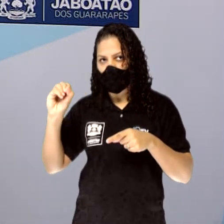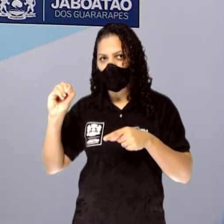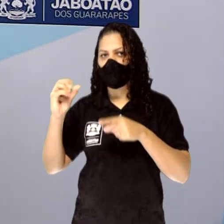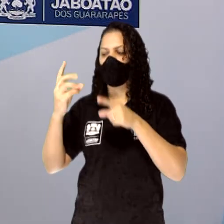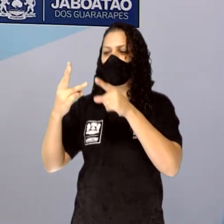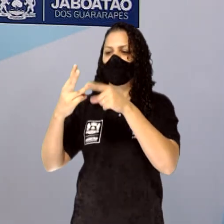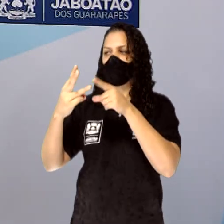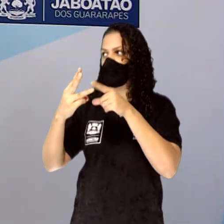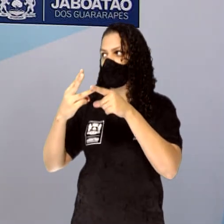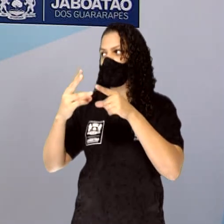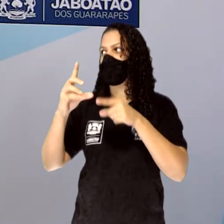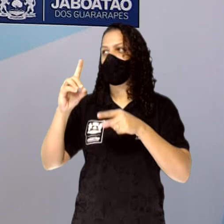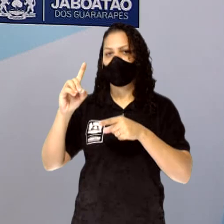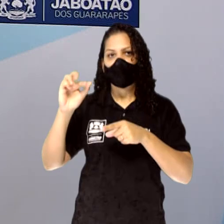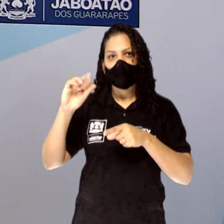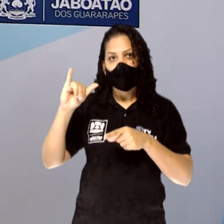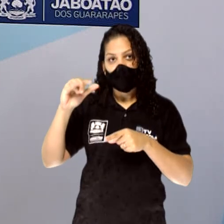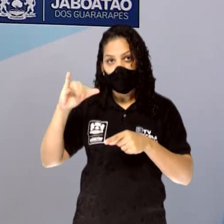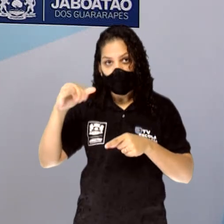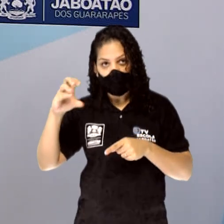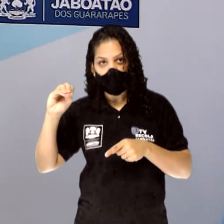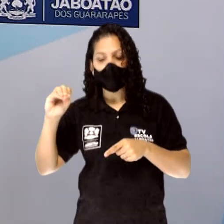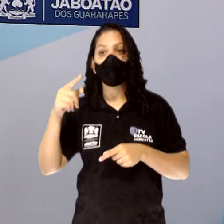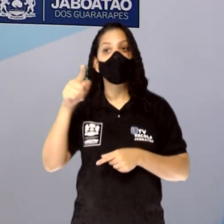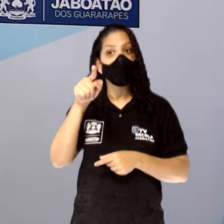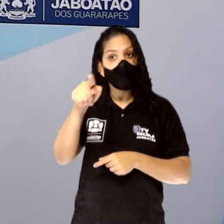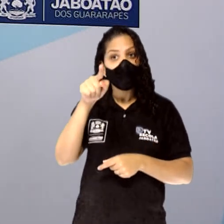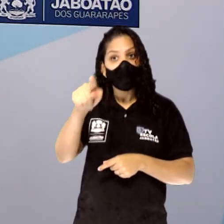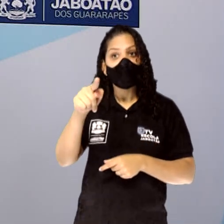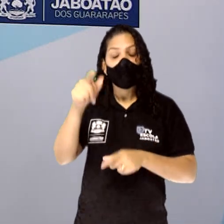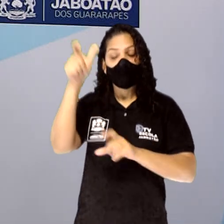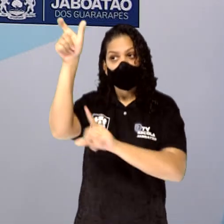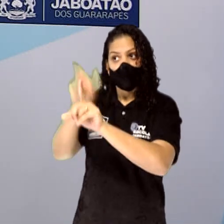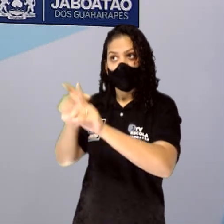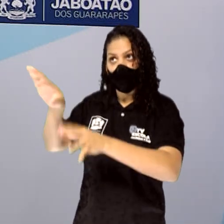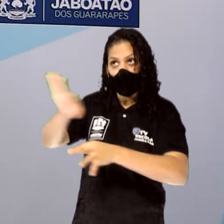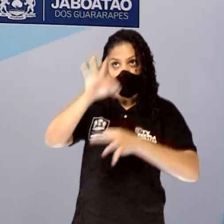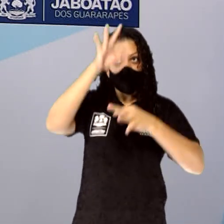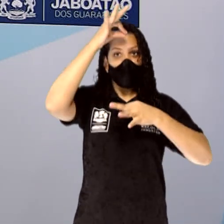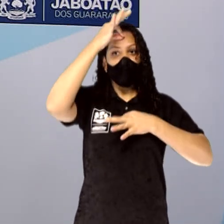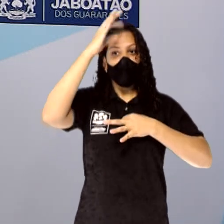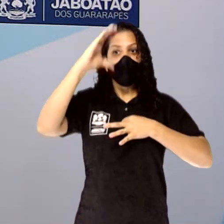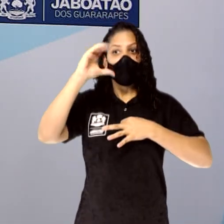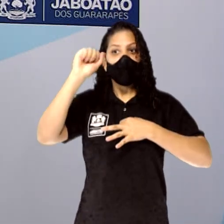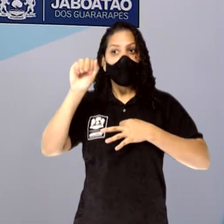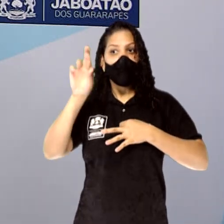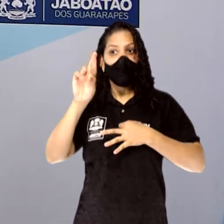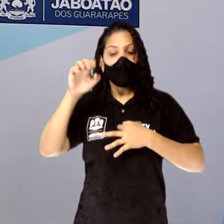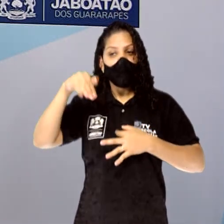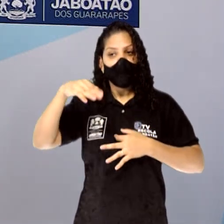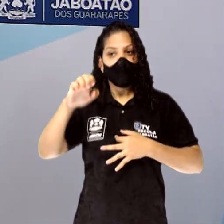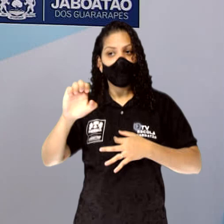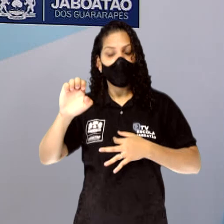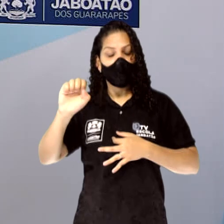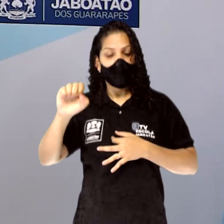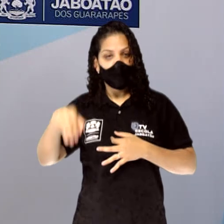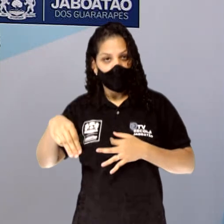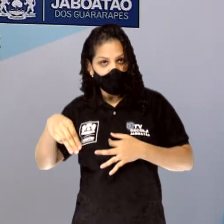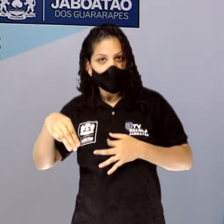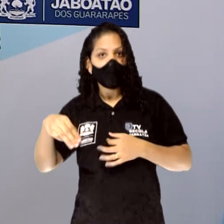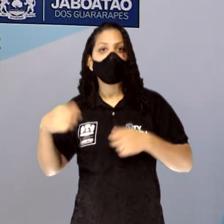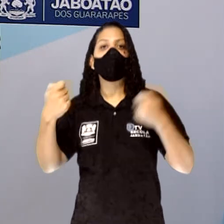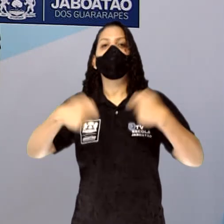que vocês são a Carmen, ou seja, you are Carmen. O que vocês